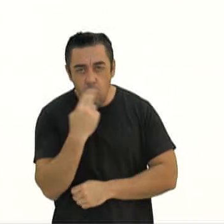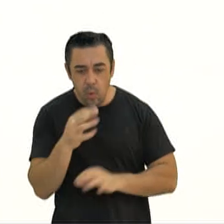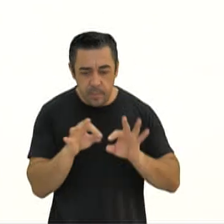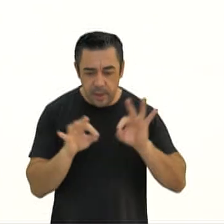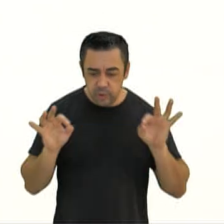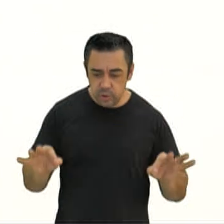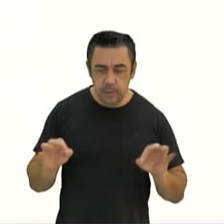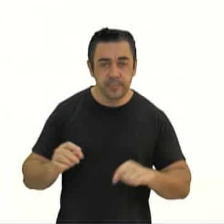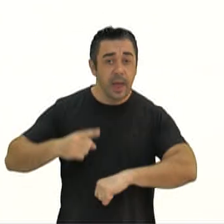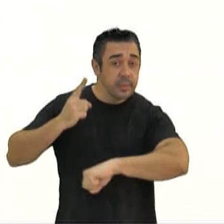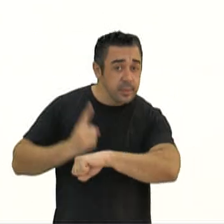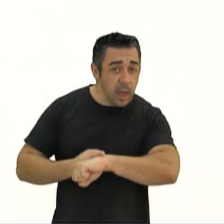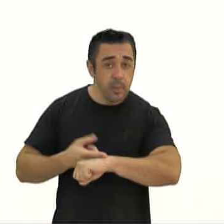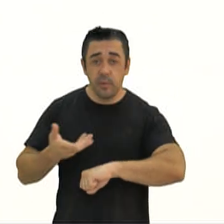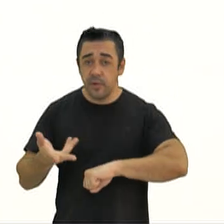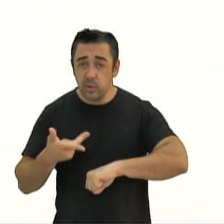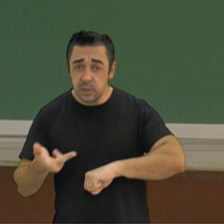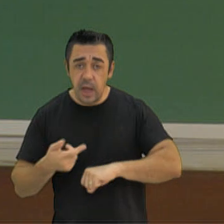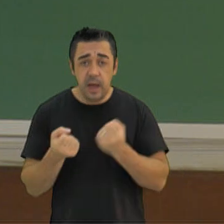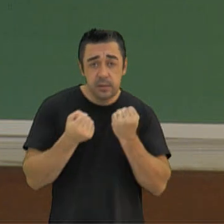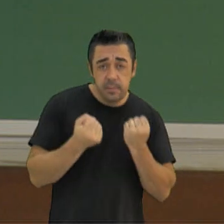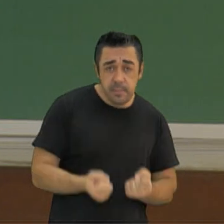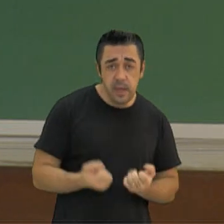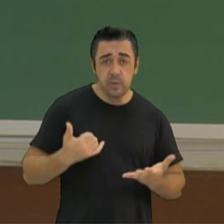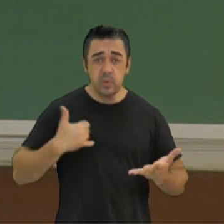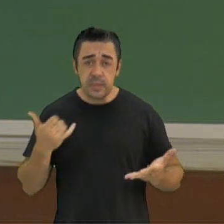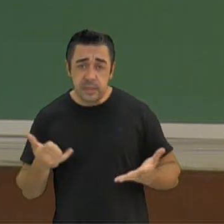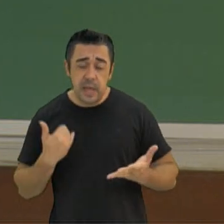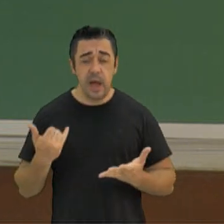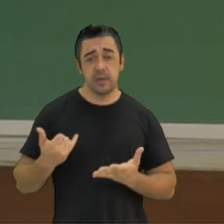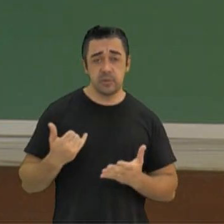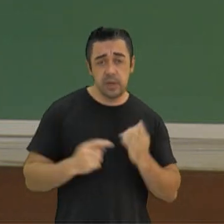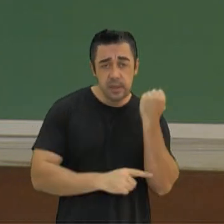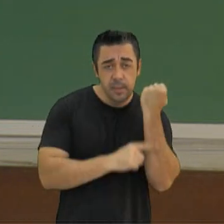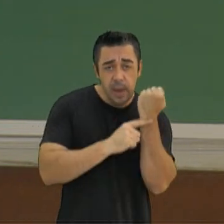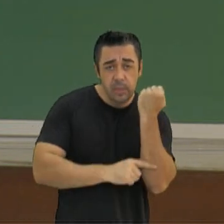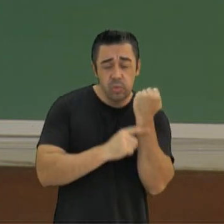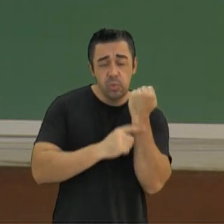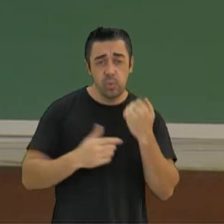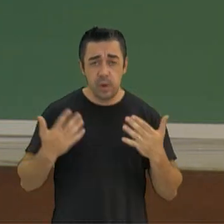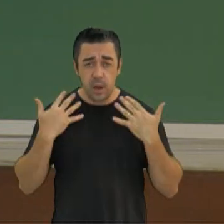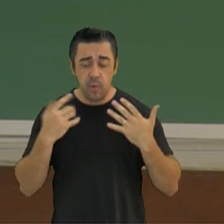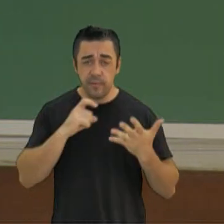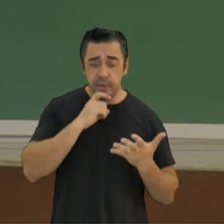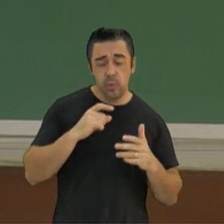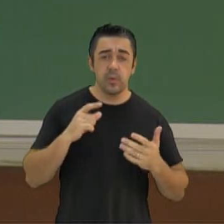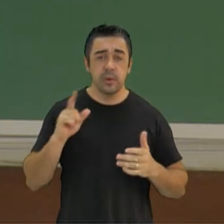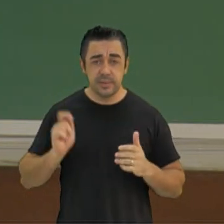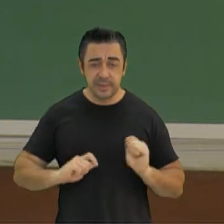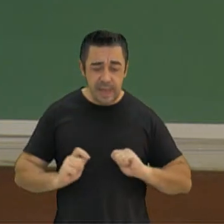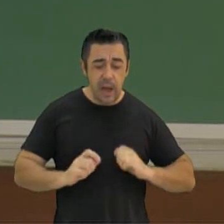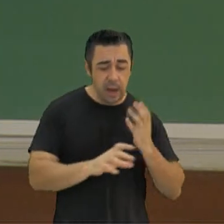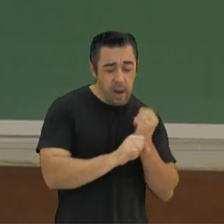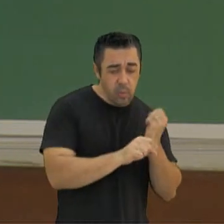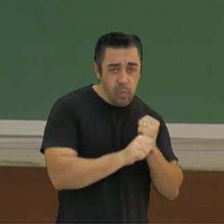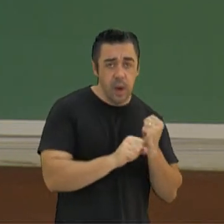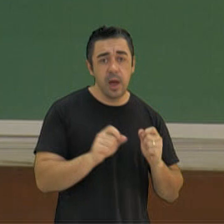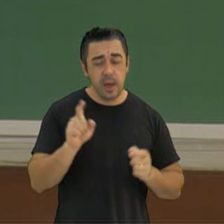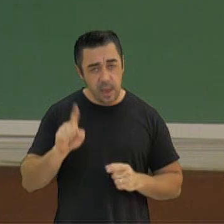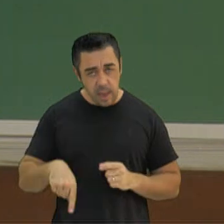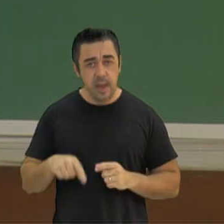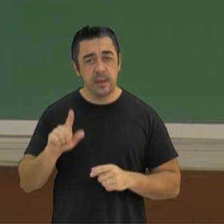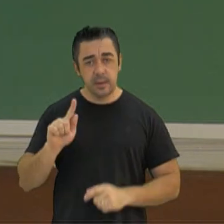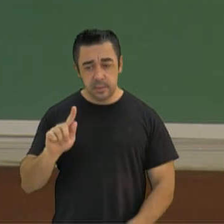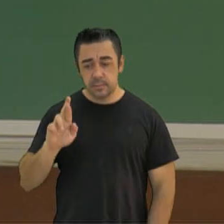tempo, velocidade, comprimento, peso, idade e etc. Certo? Então, qualquer coisa que você possa contar ou medir é uma grandeza.